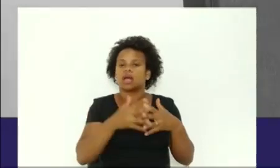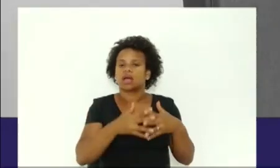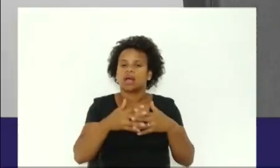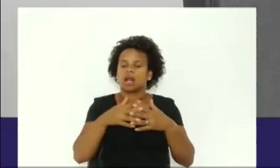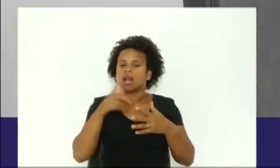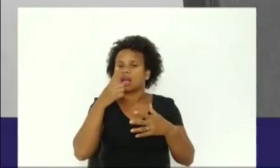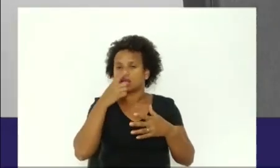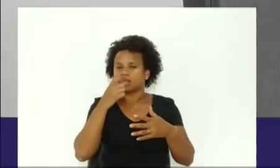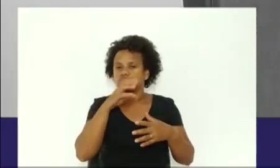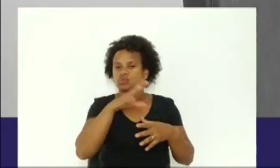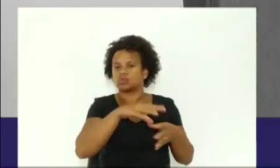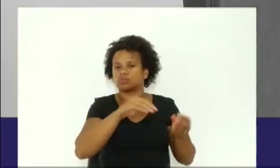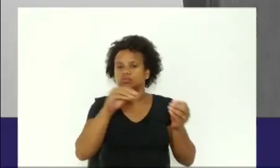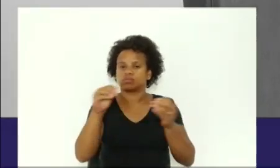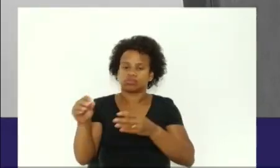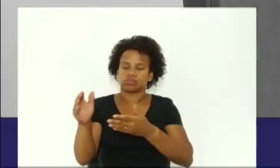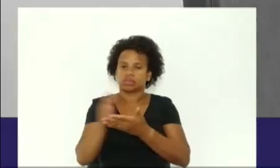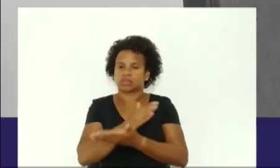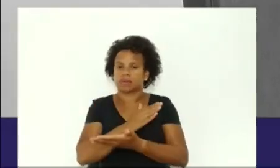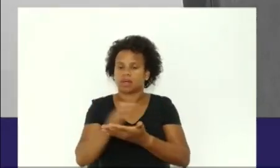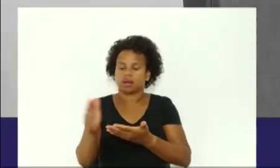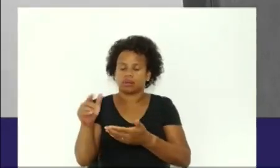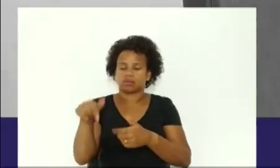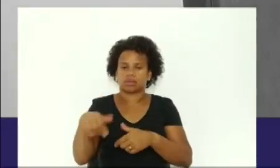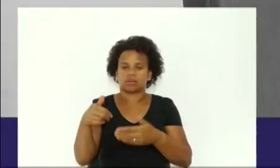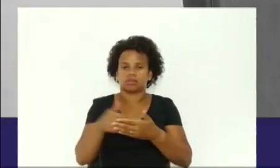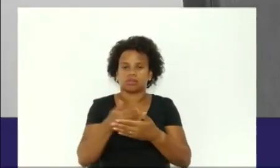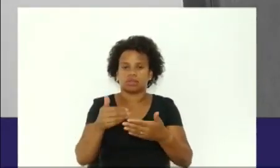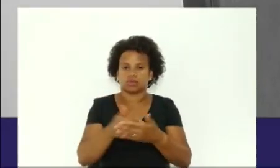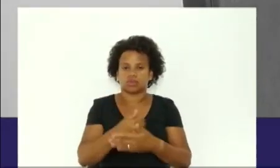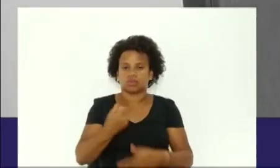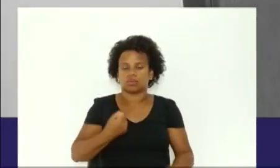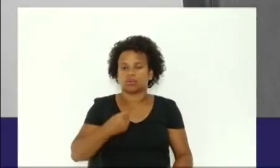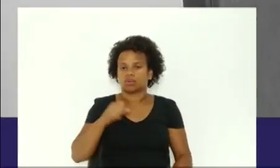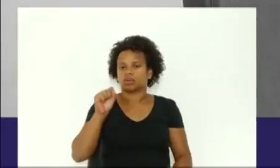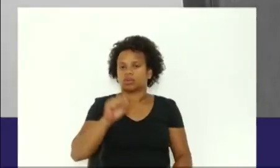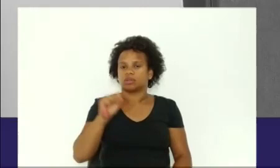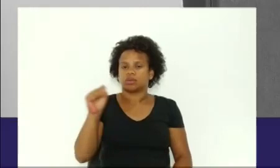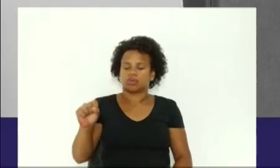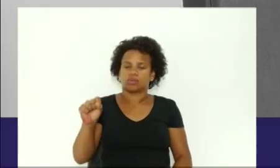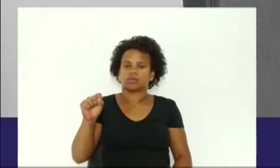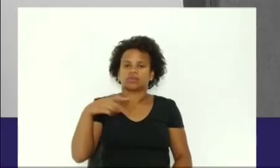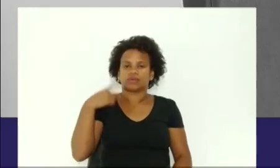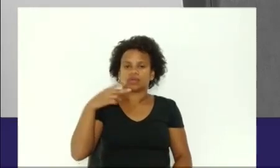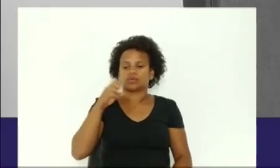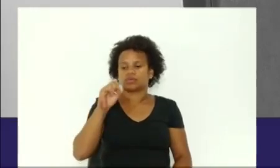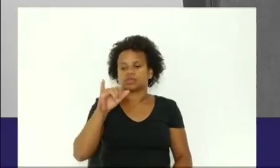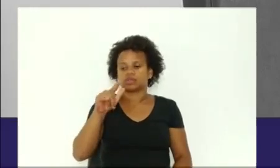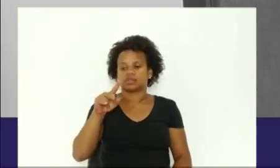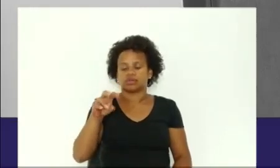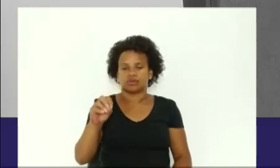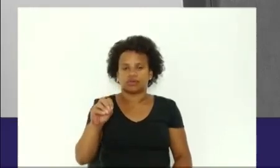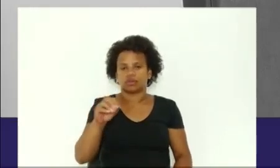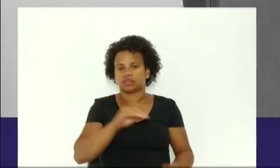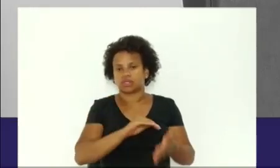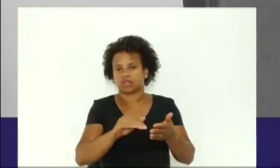Botucatu. Número 88, de autoria do vereador Silvio. Ao